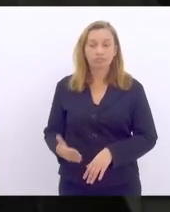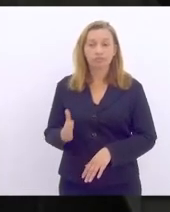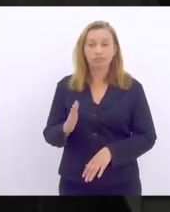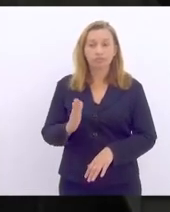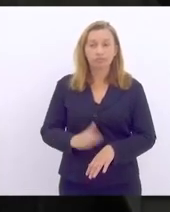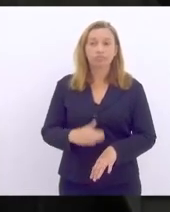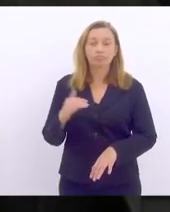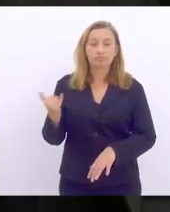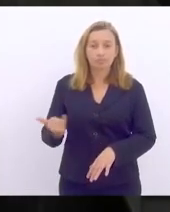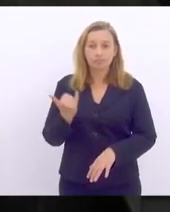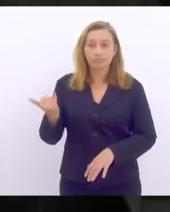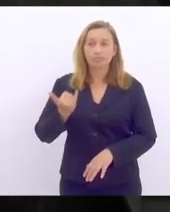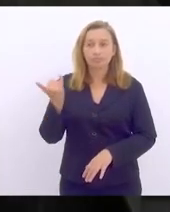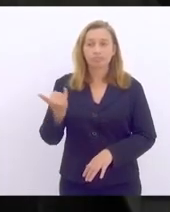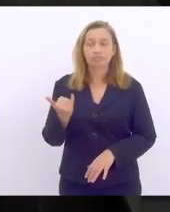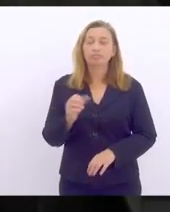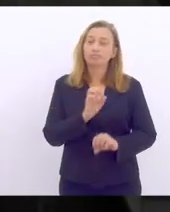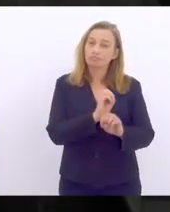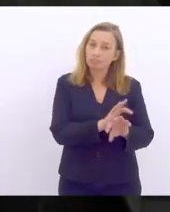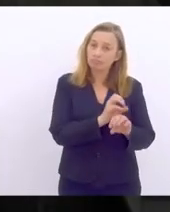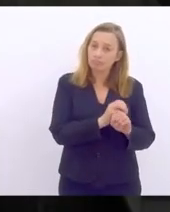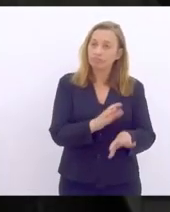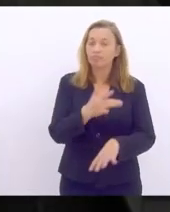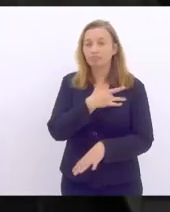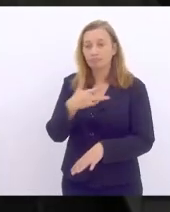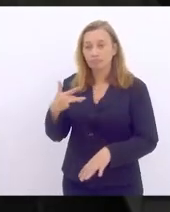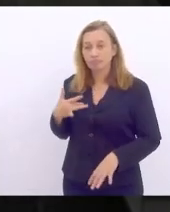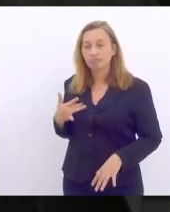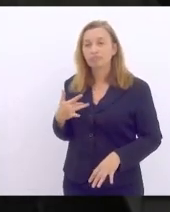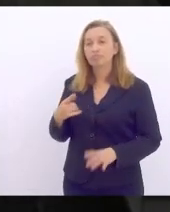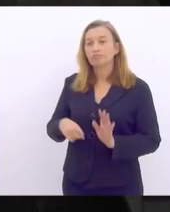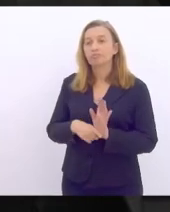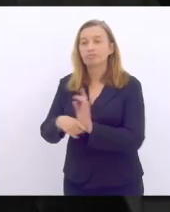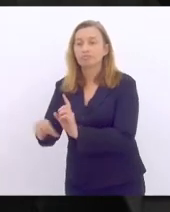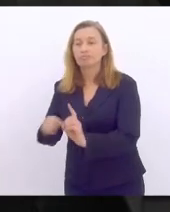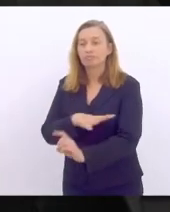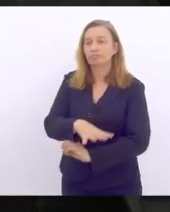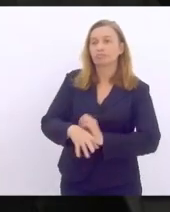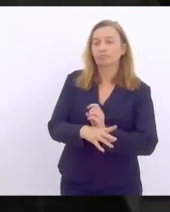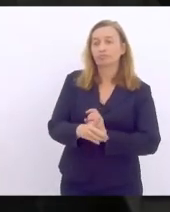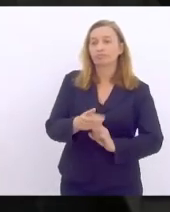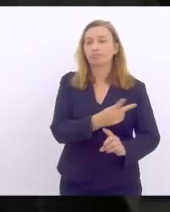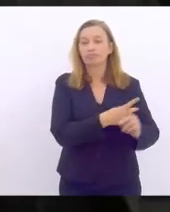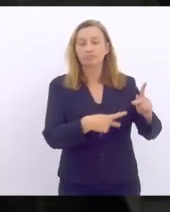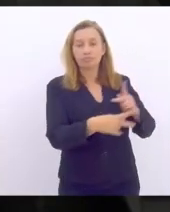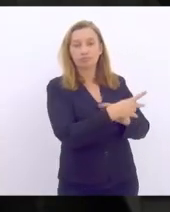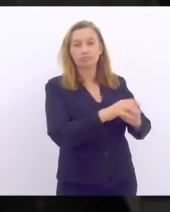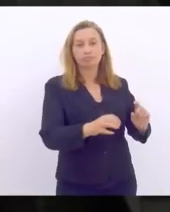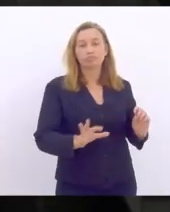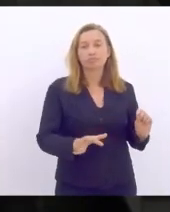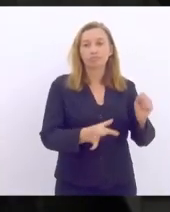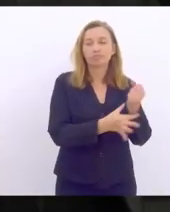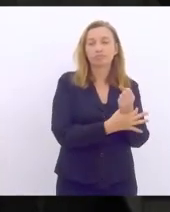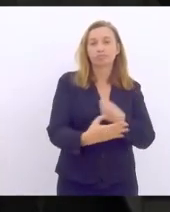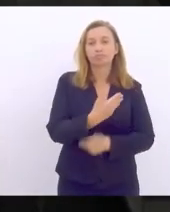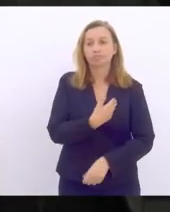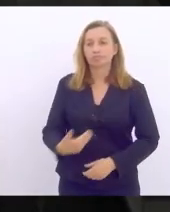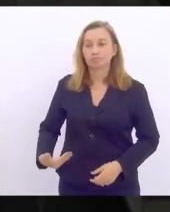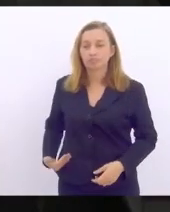relevantes são educação saúde Assistência Social previdência e segurança pública